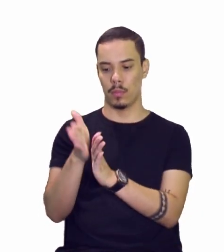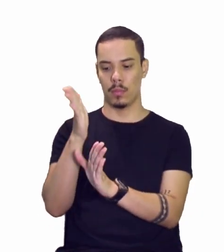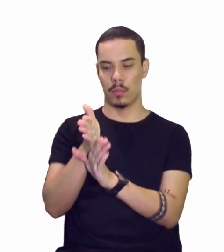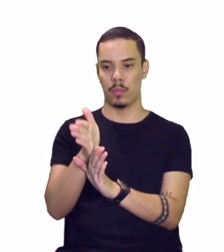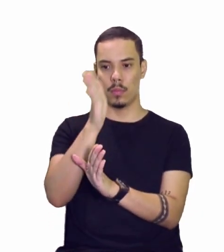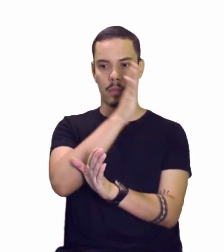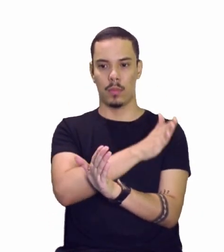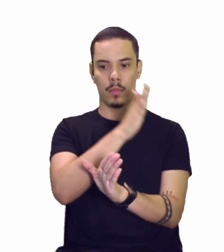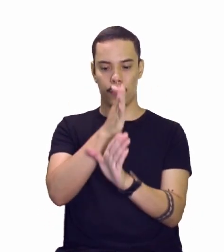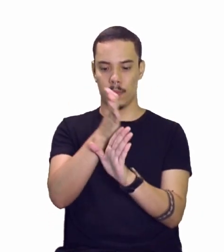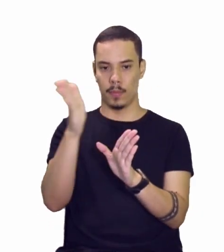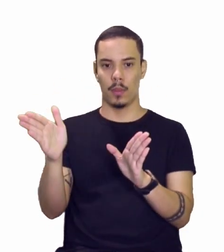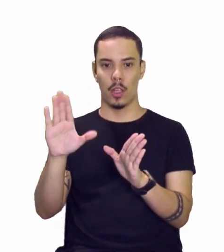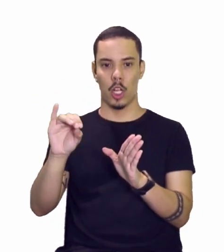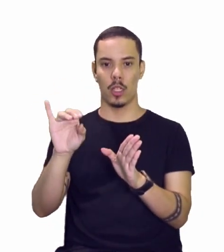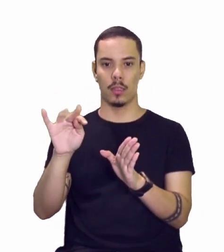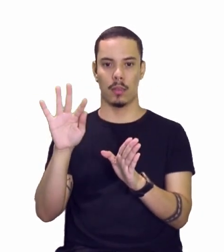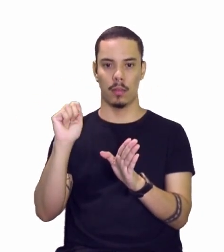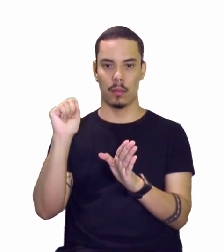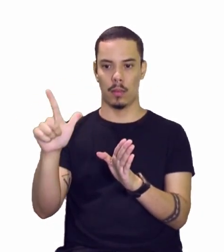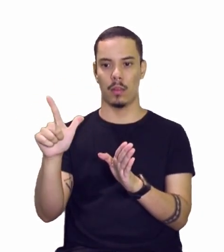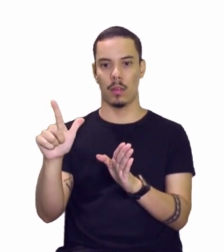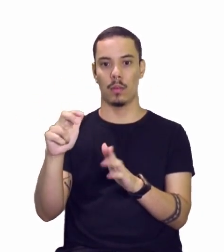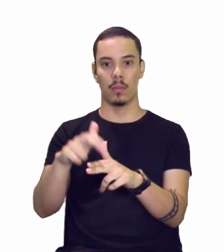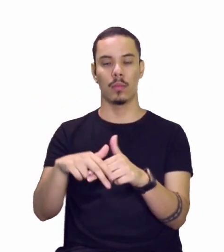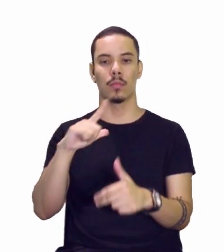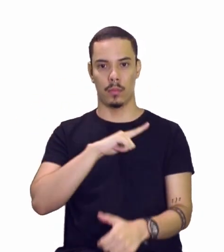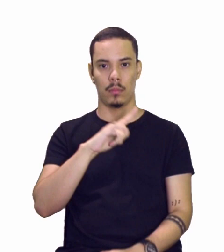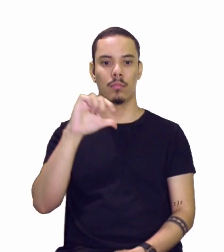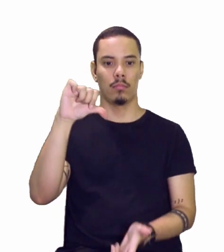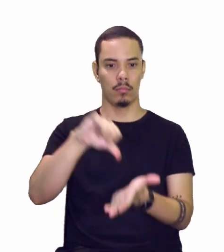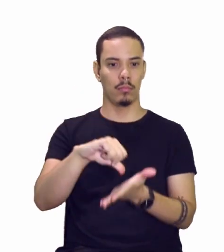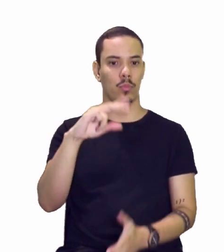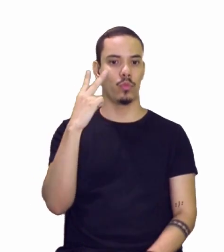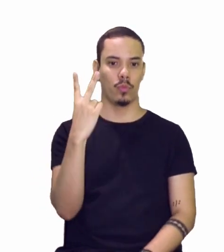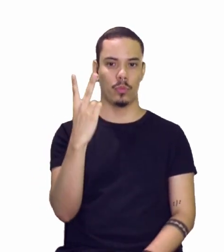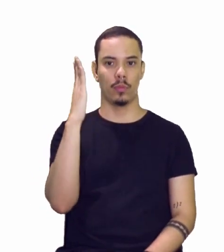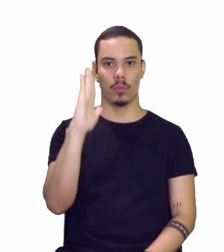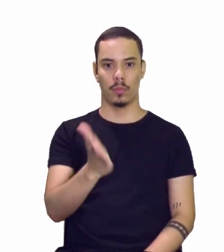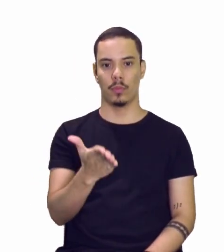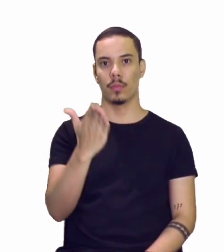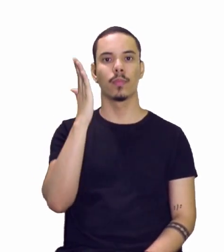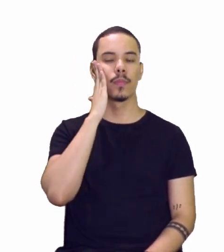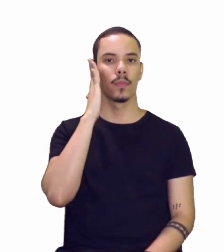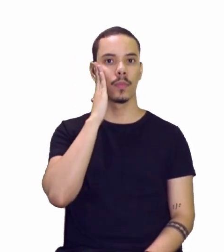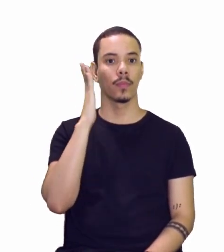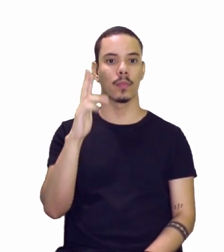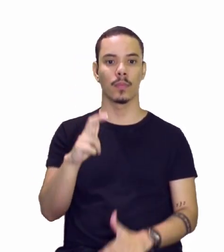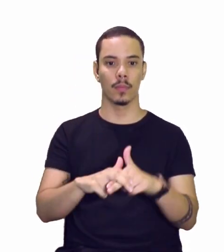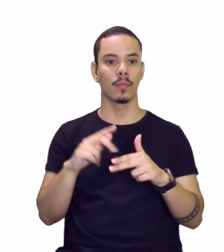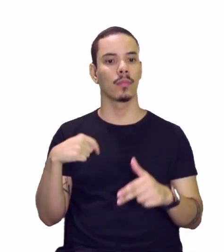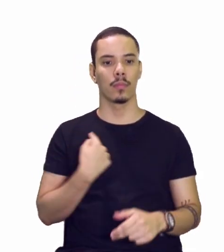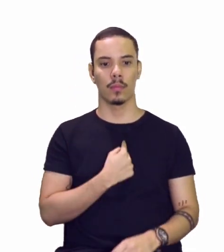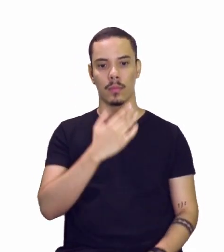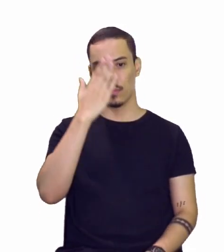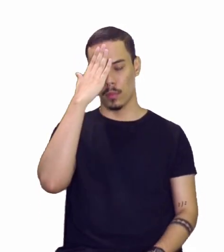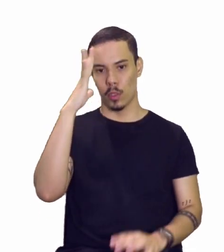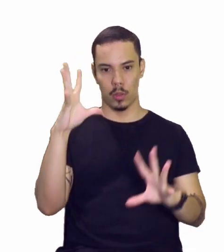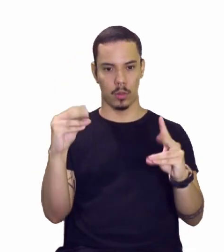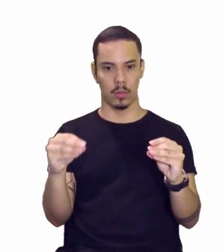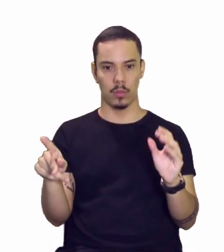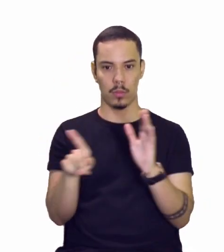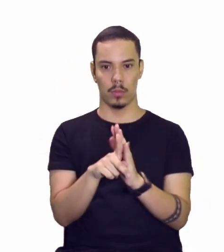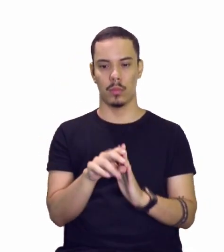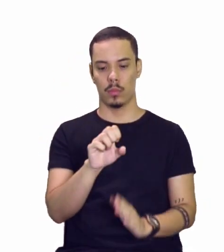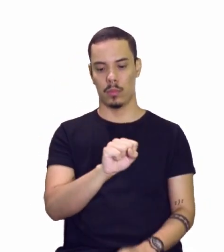ocidental. Portanto, você já tem duas localizações, tá? Nós estamos totalmente no hemisfério